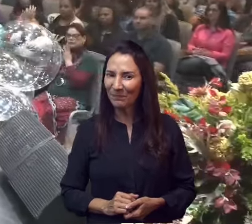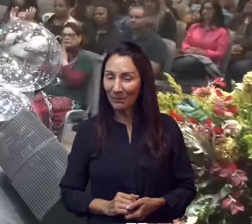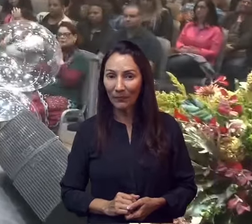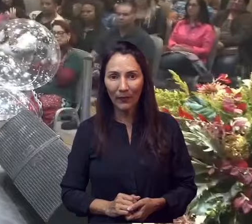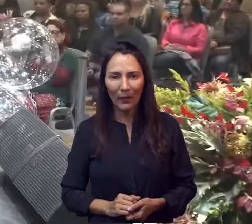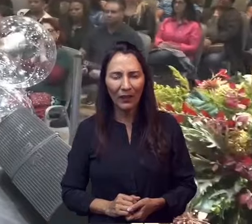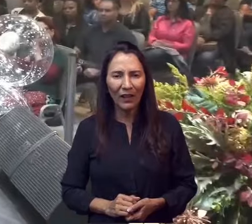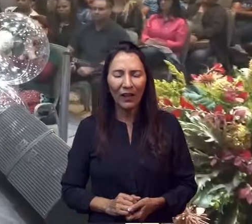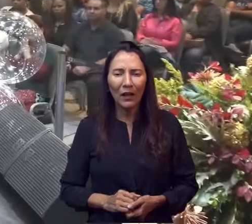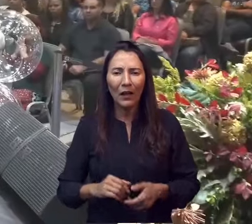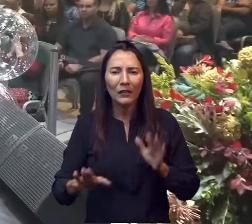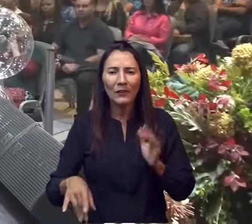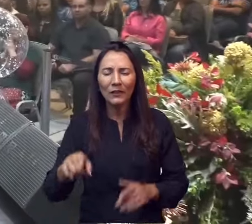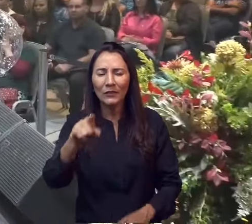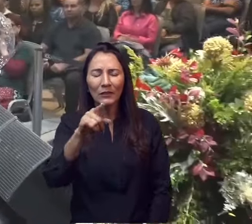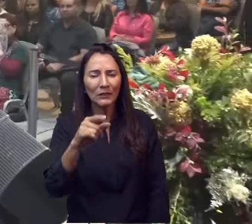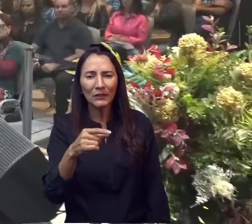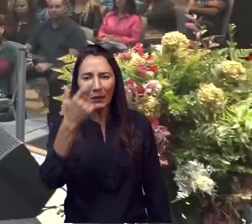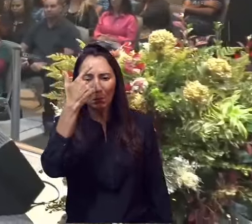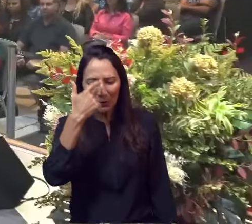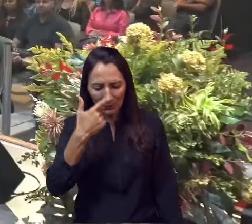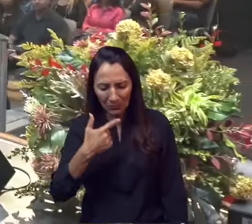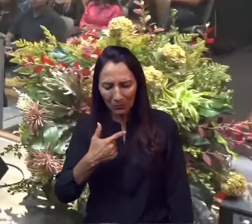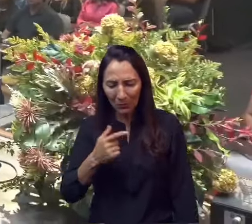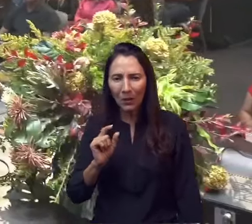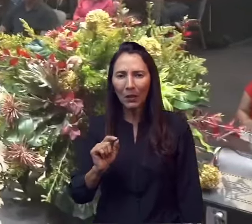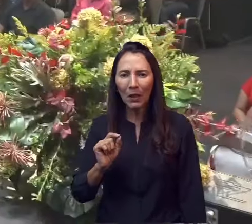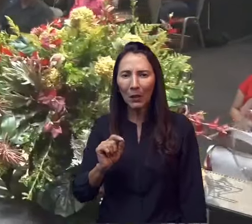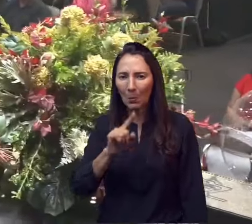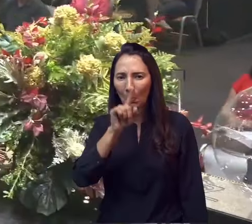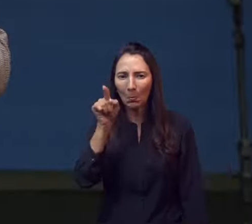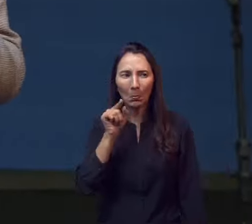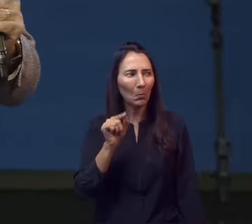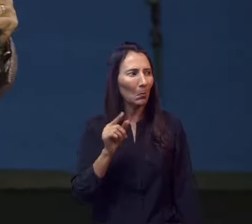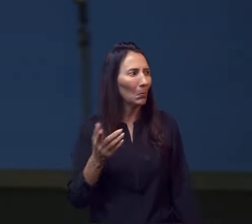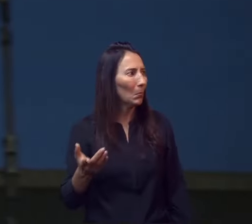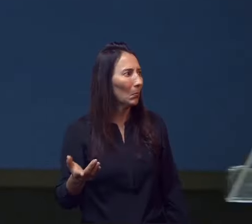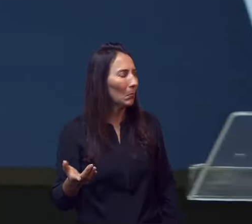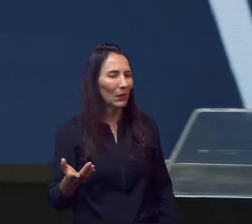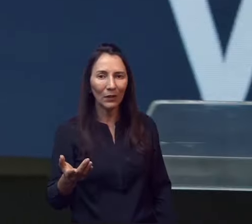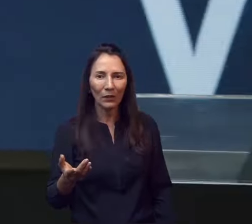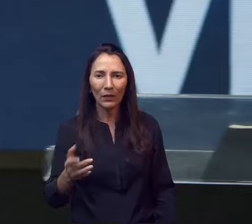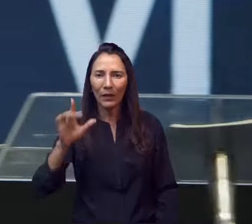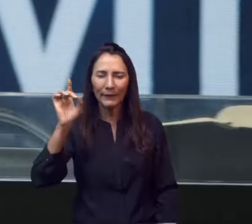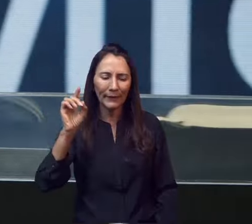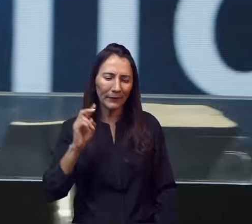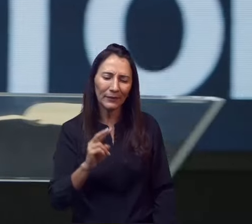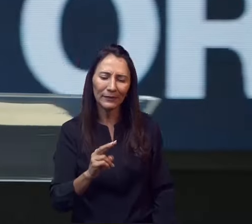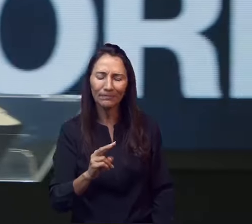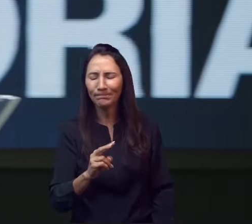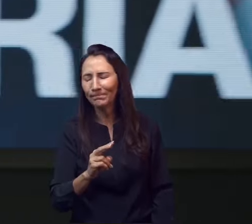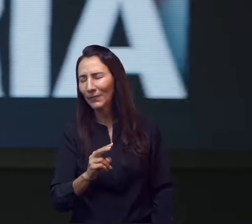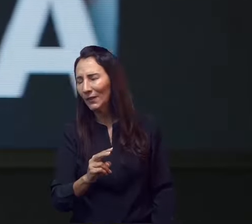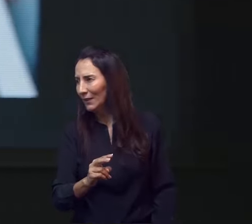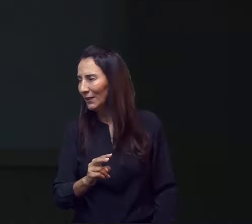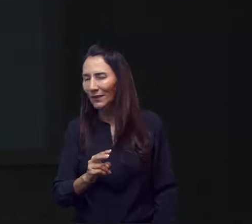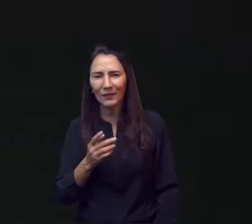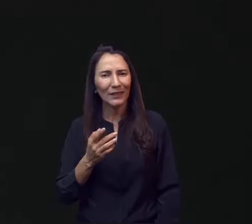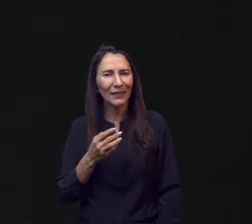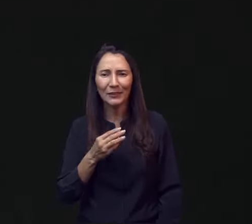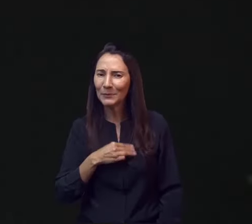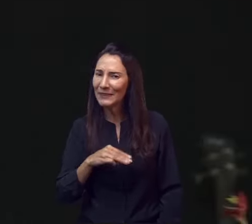e você não tem a dimensão de quem você é e Deus por causa disso ele faz além do que pedirmos